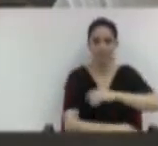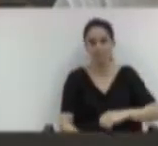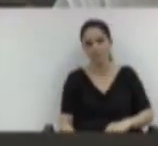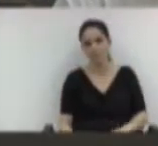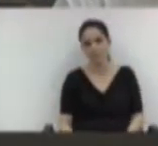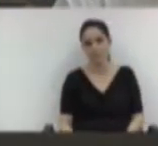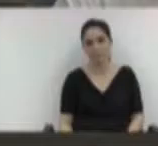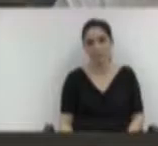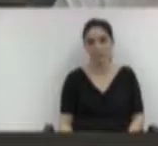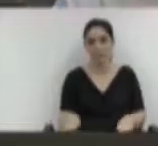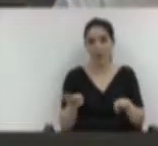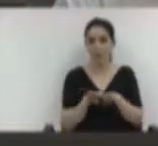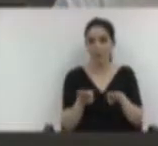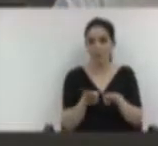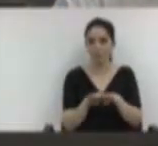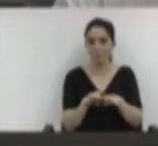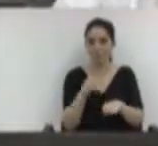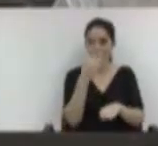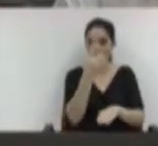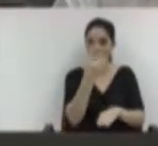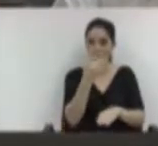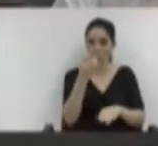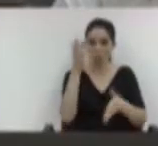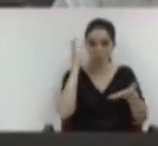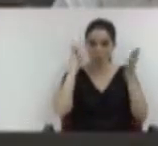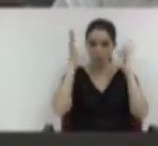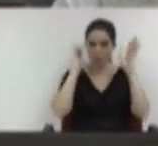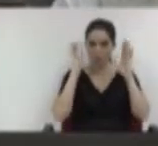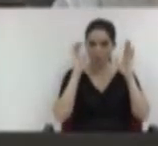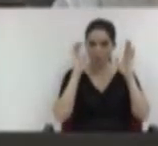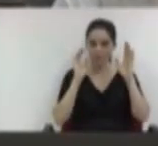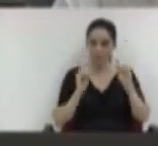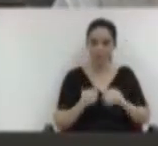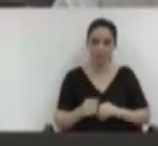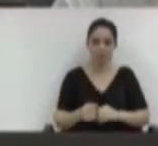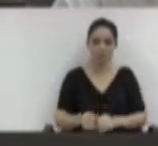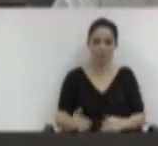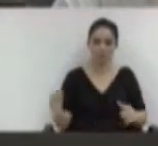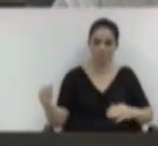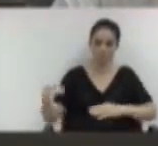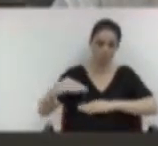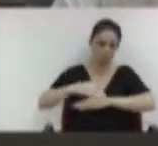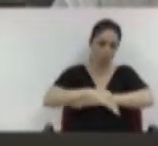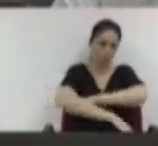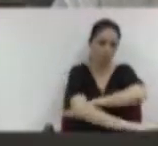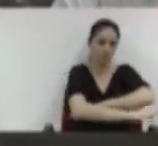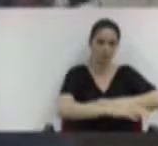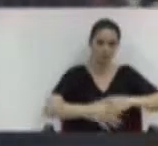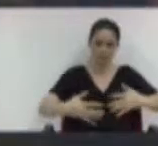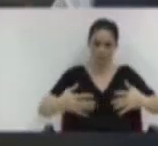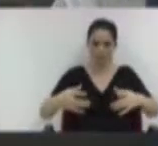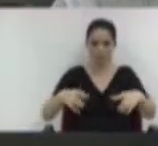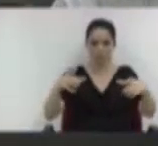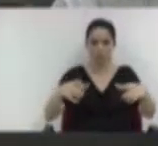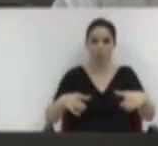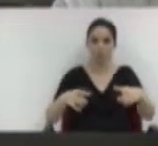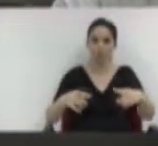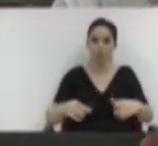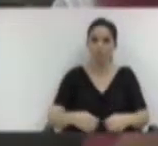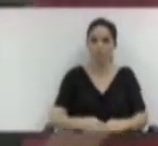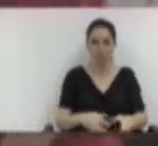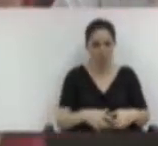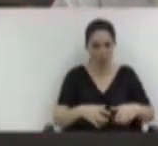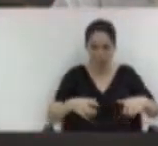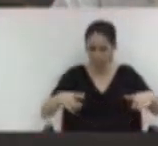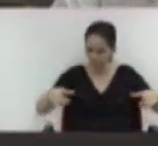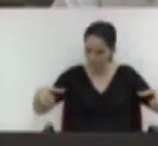veículo, engoliu também um guincho. Isso significa dizer que nós tínhamos um buraco muito grande ali, oco no